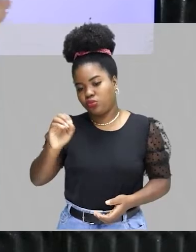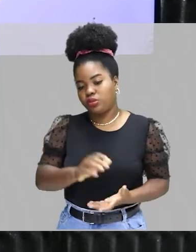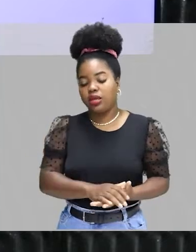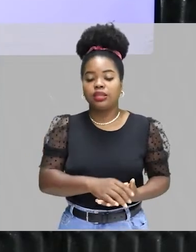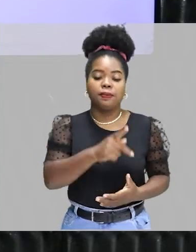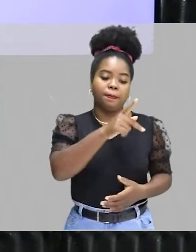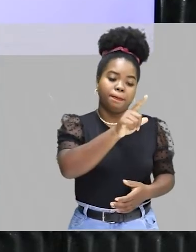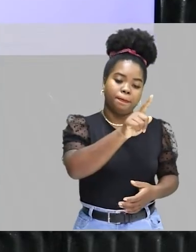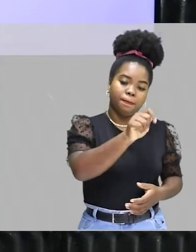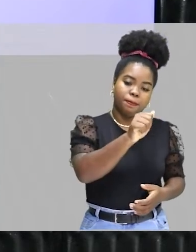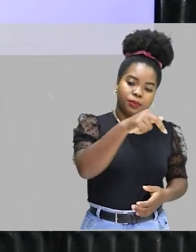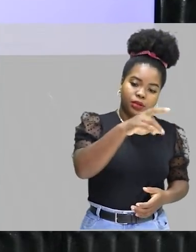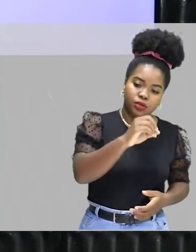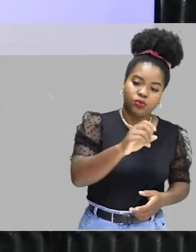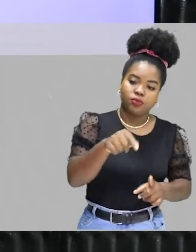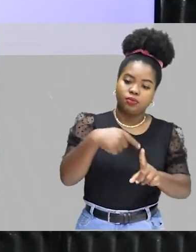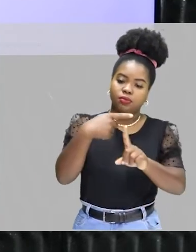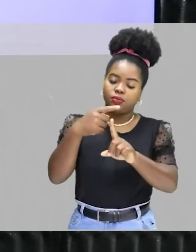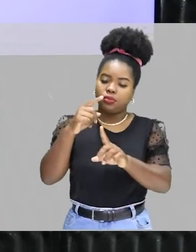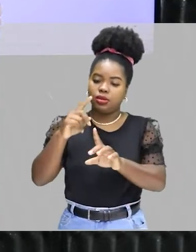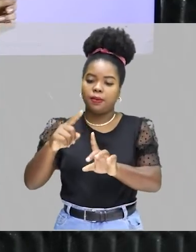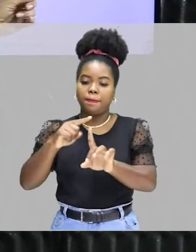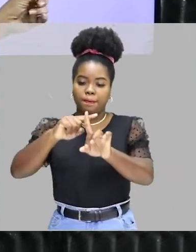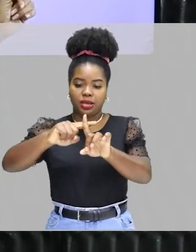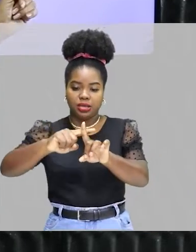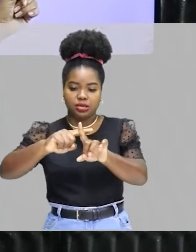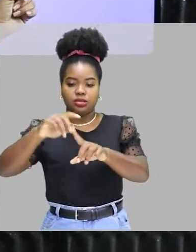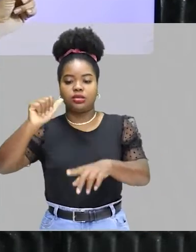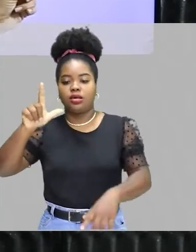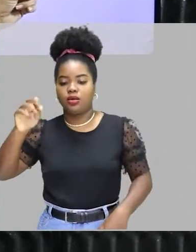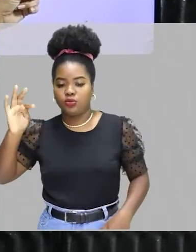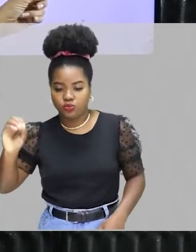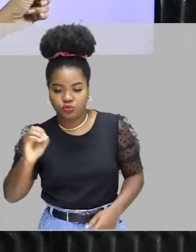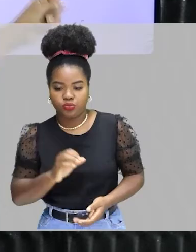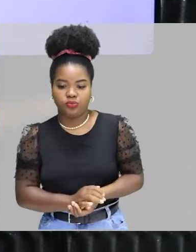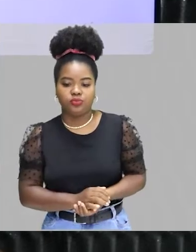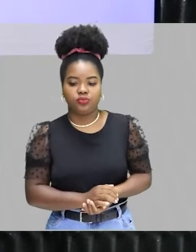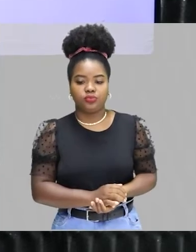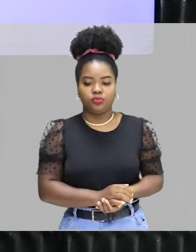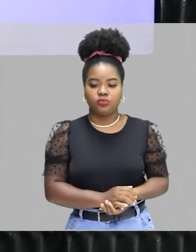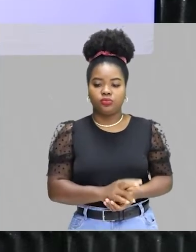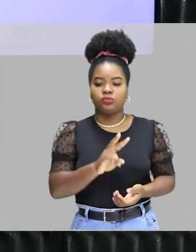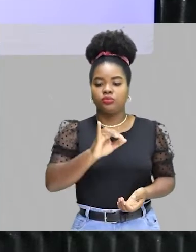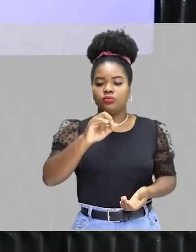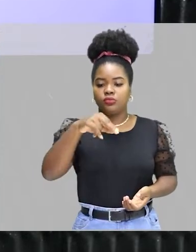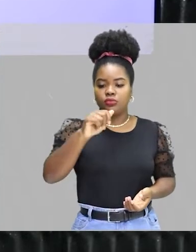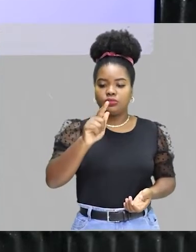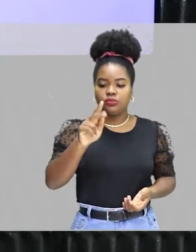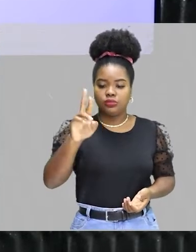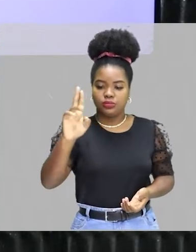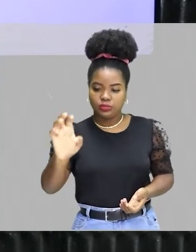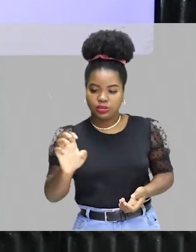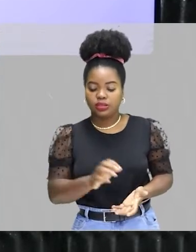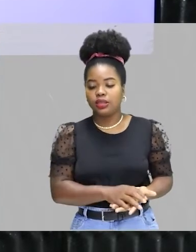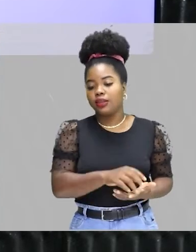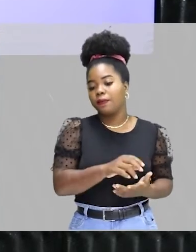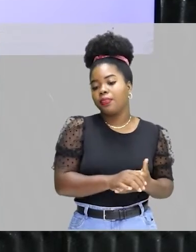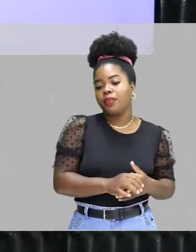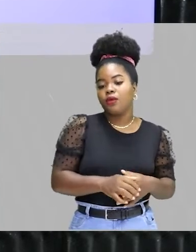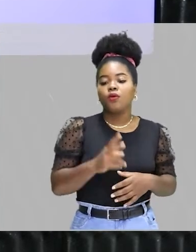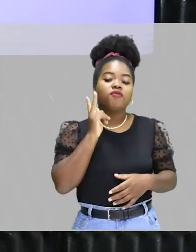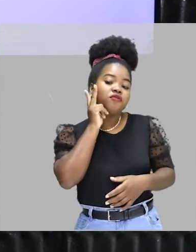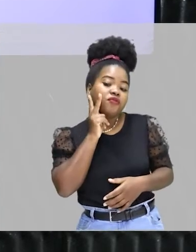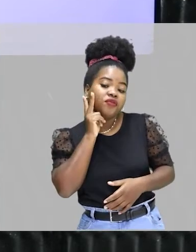alto. Vinagre, palavras de radicais diferentes, né? Vinho e acre, vinagre,